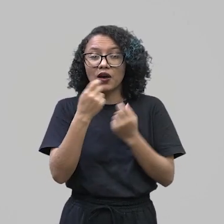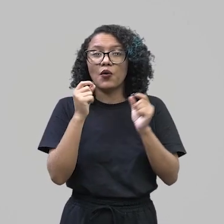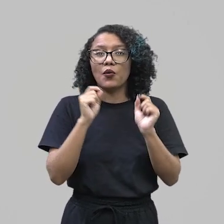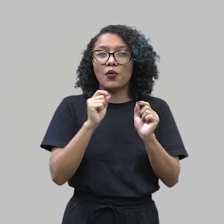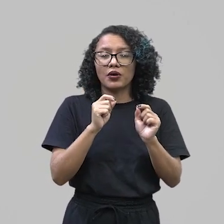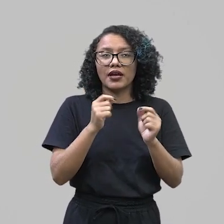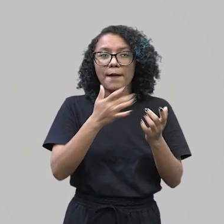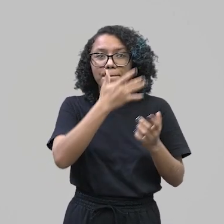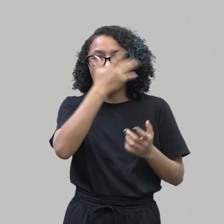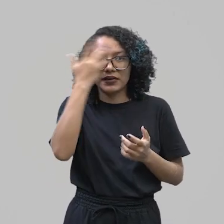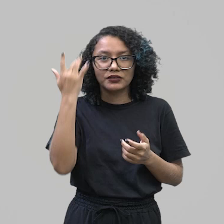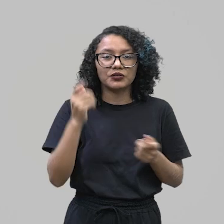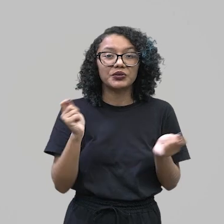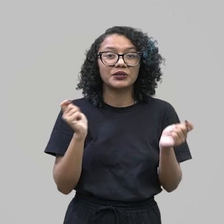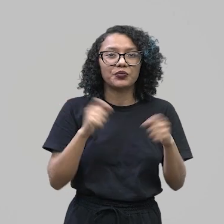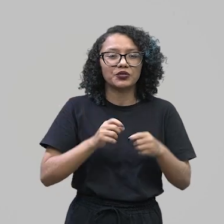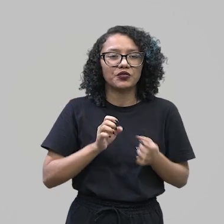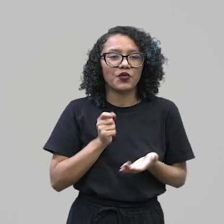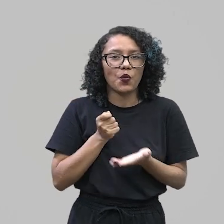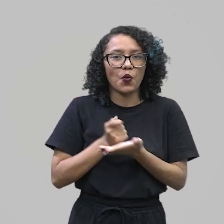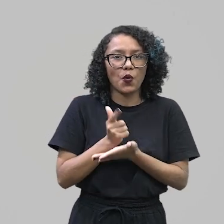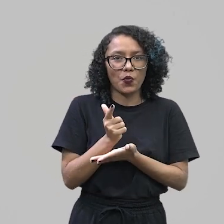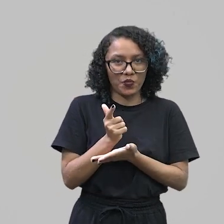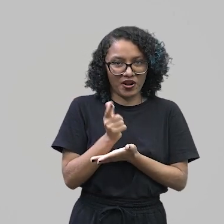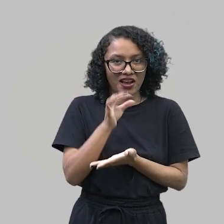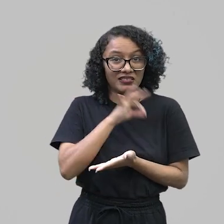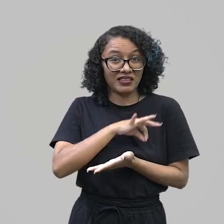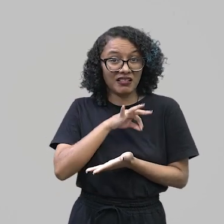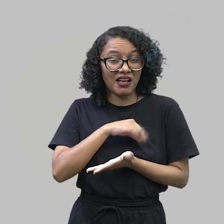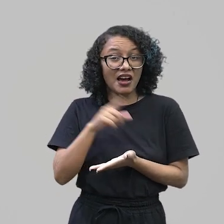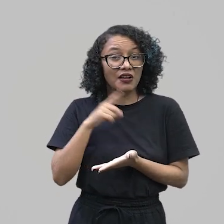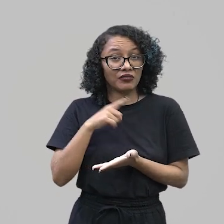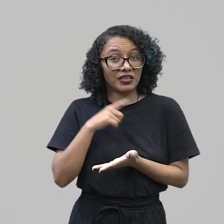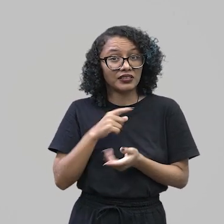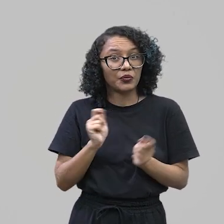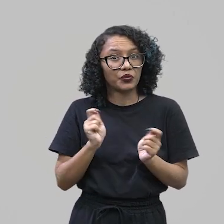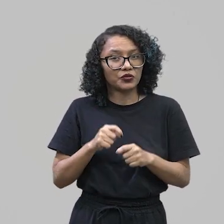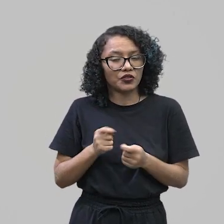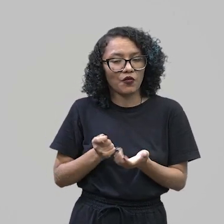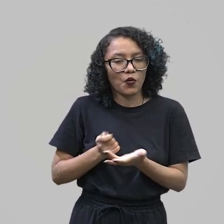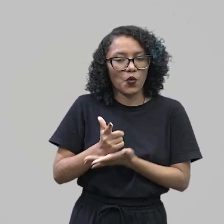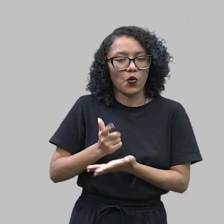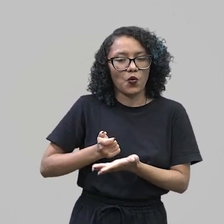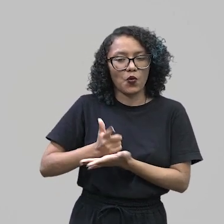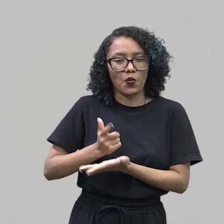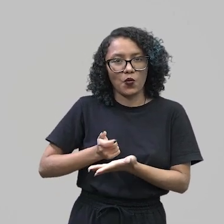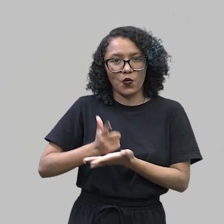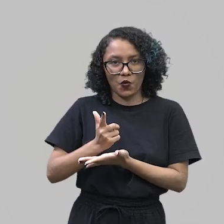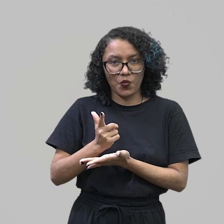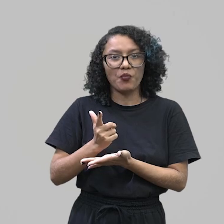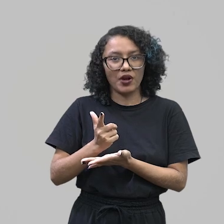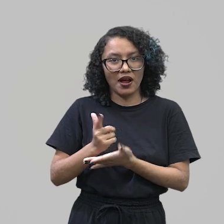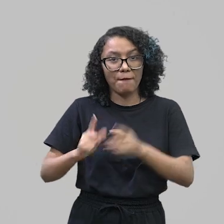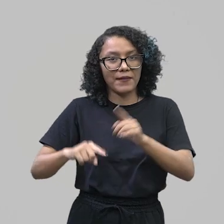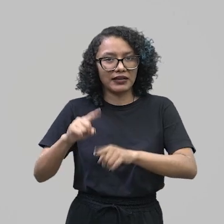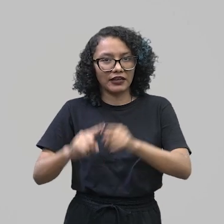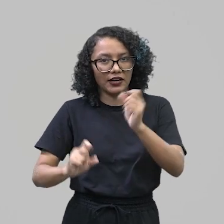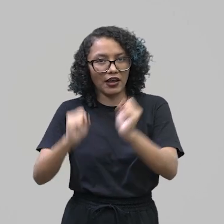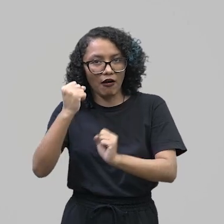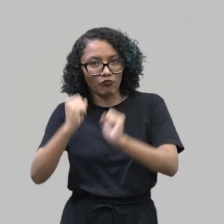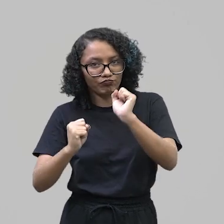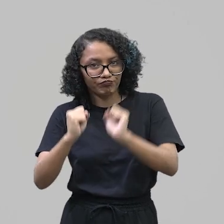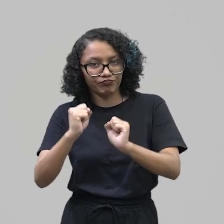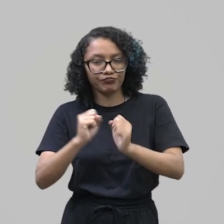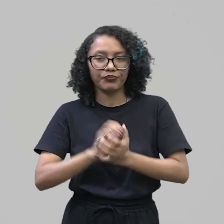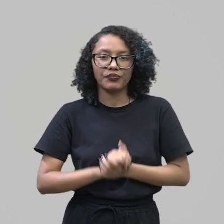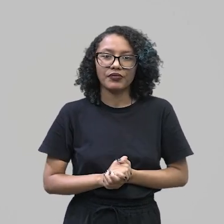ter pessoas que tenham ali um salário, né, para poder gastar nesses produtos industrializados. E um